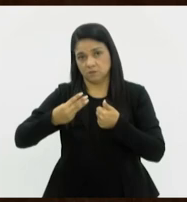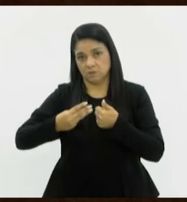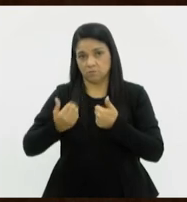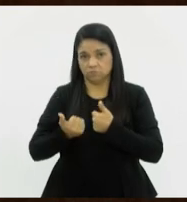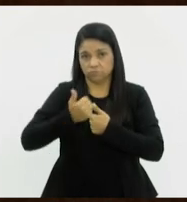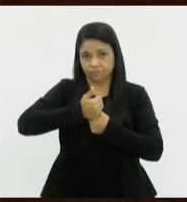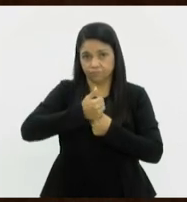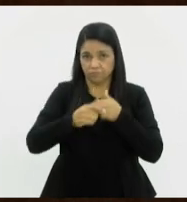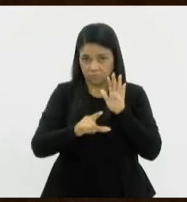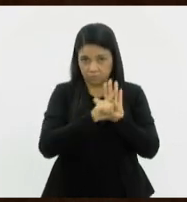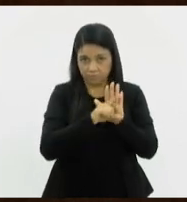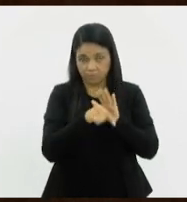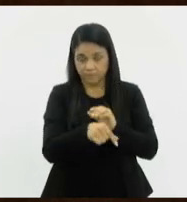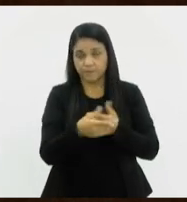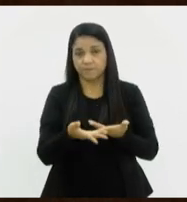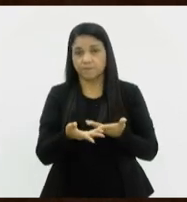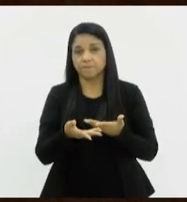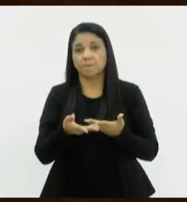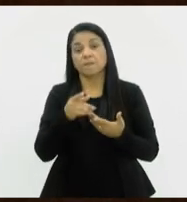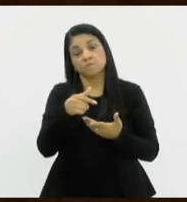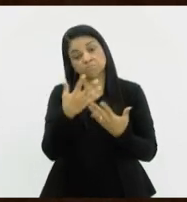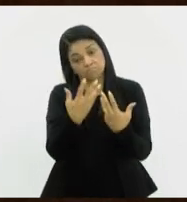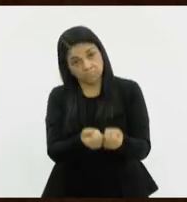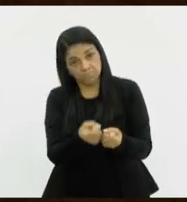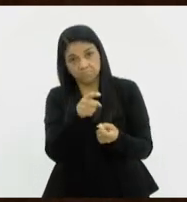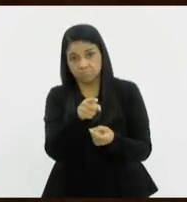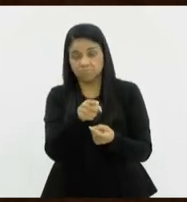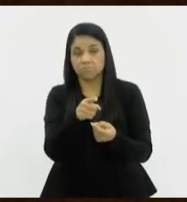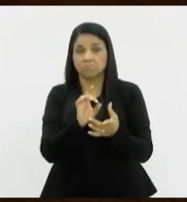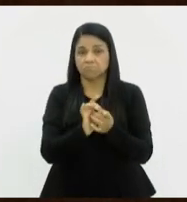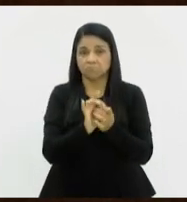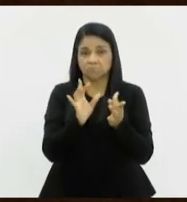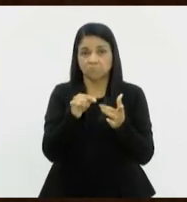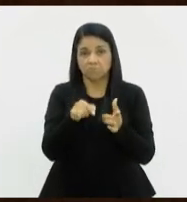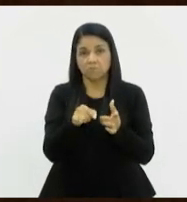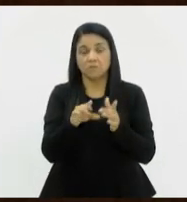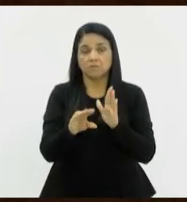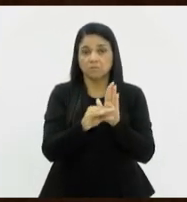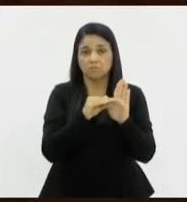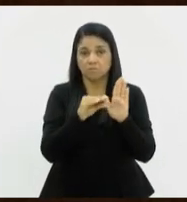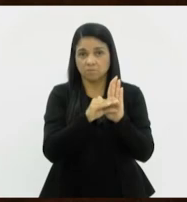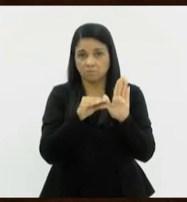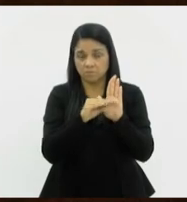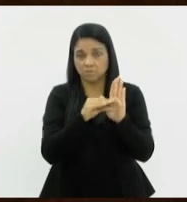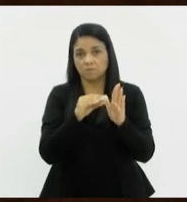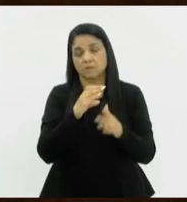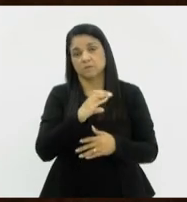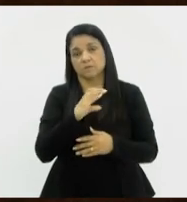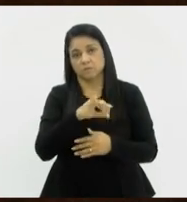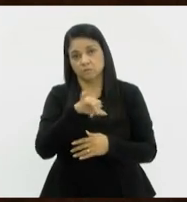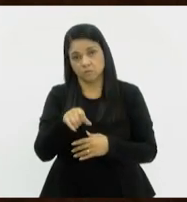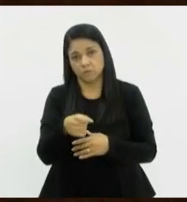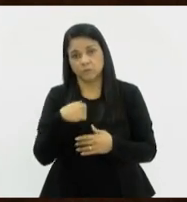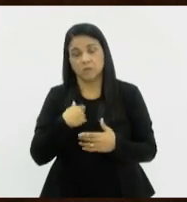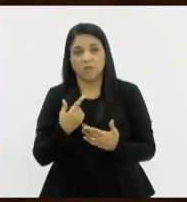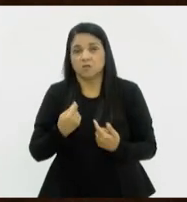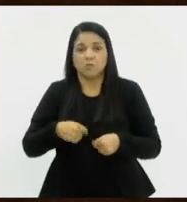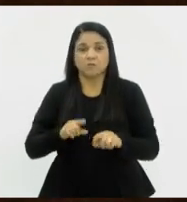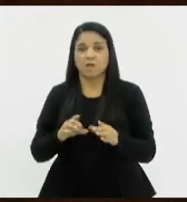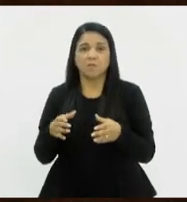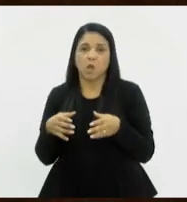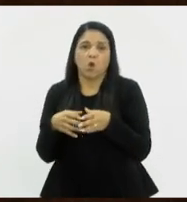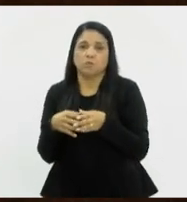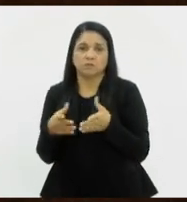Vossa Excelência permitir, a gente introduz no parecer da CCJ, porque não precisaria fazer pela